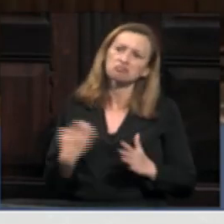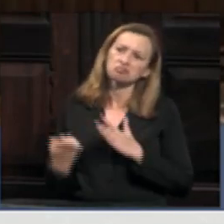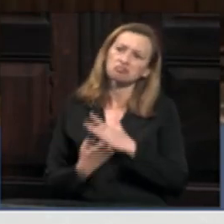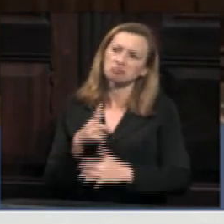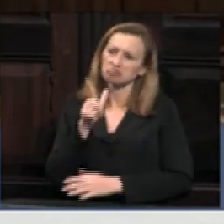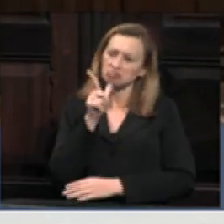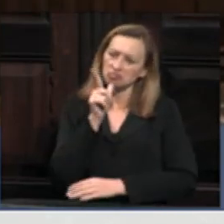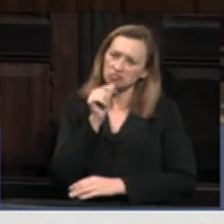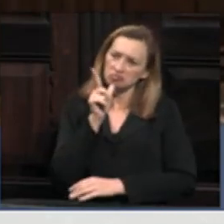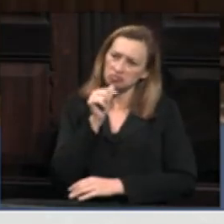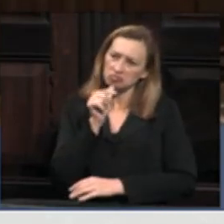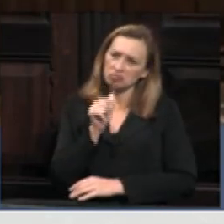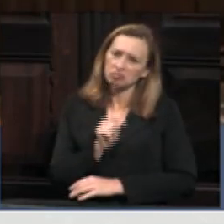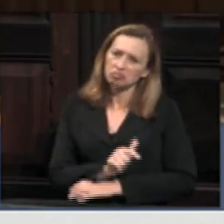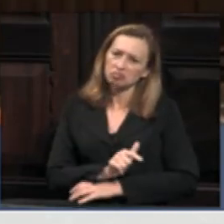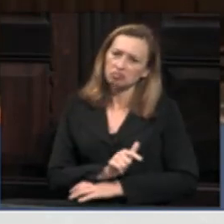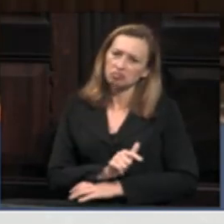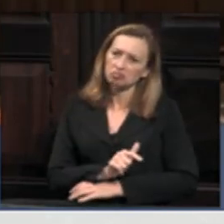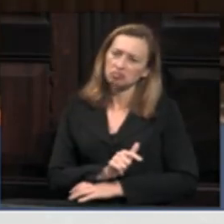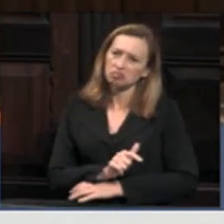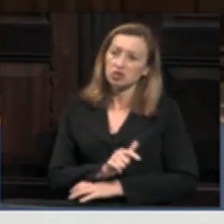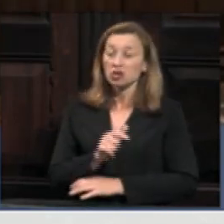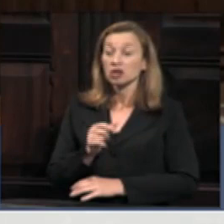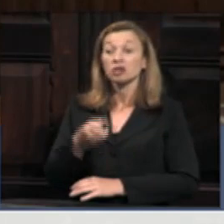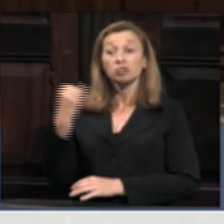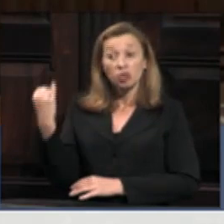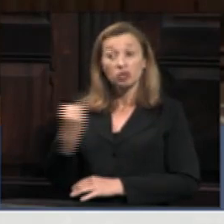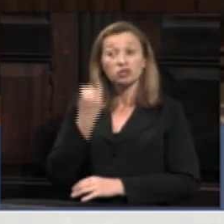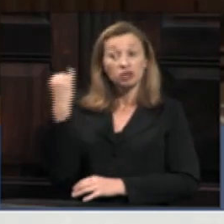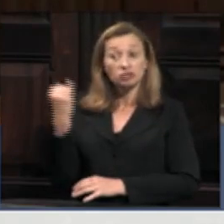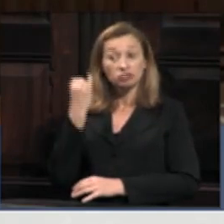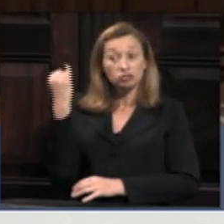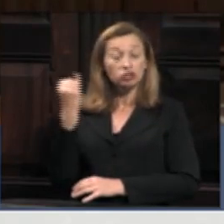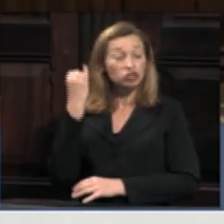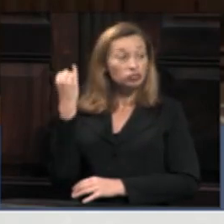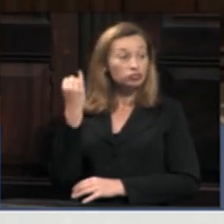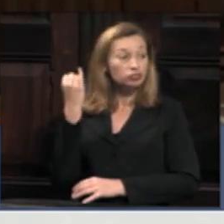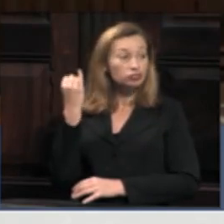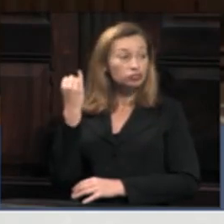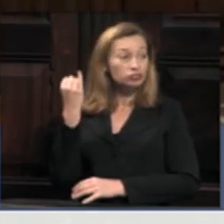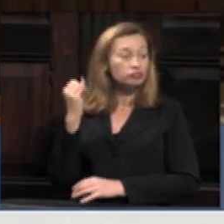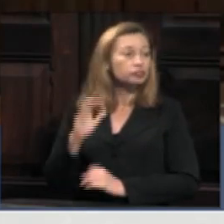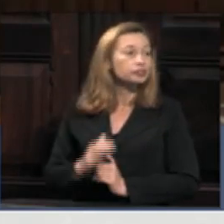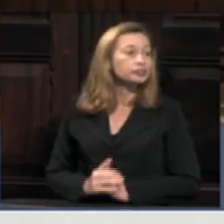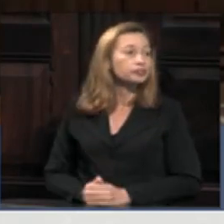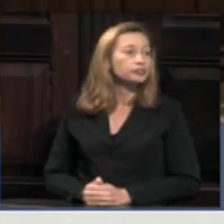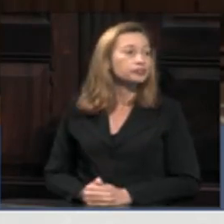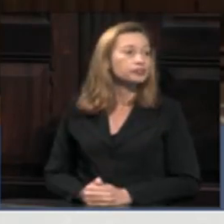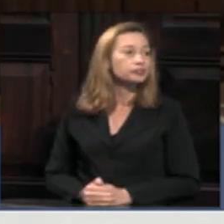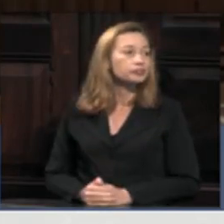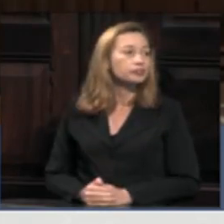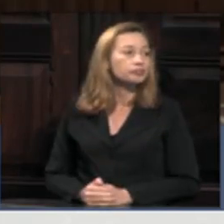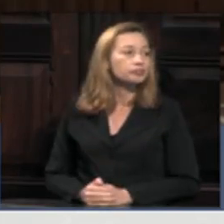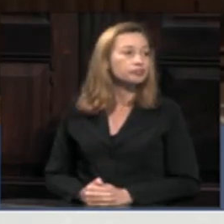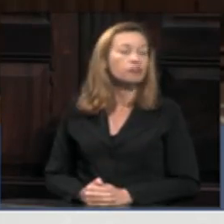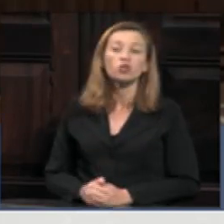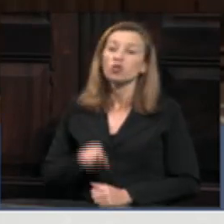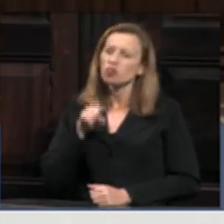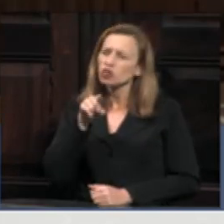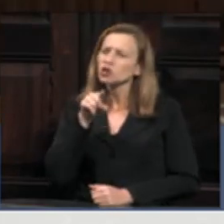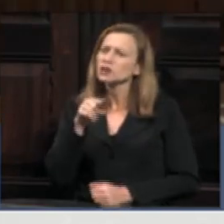uma empresa lucrativa. Quando a lógica, quando você